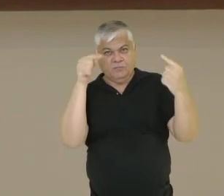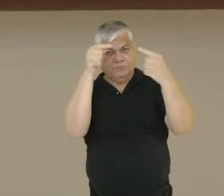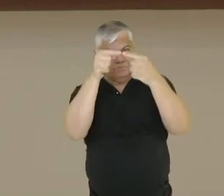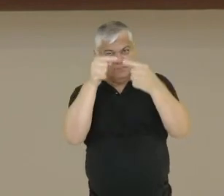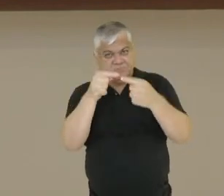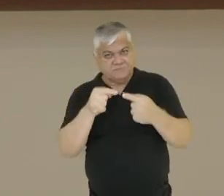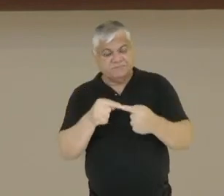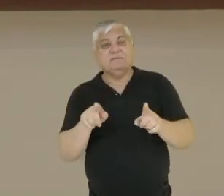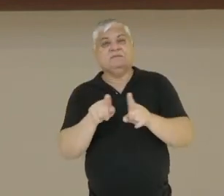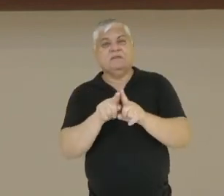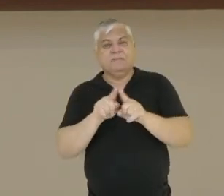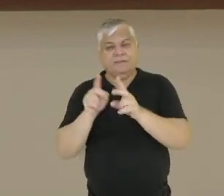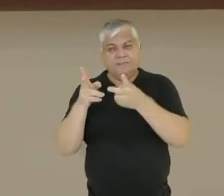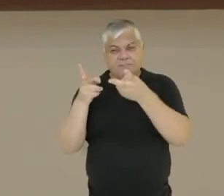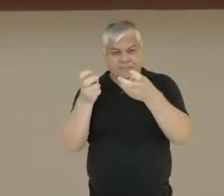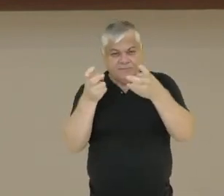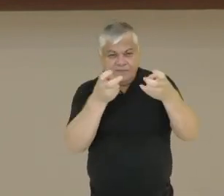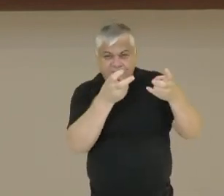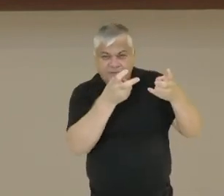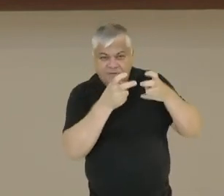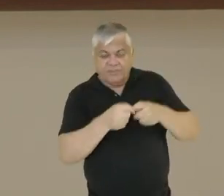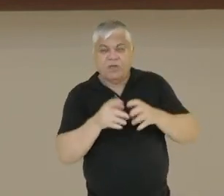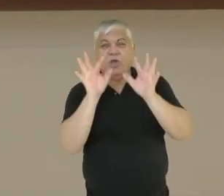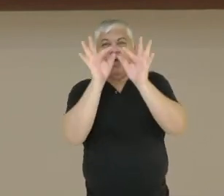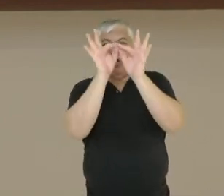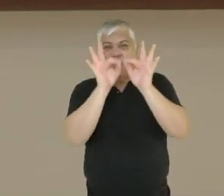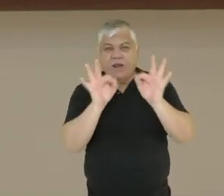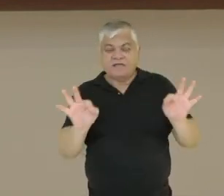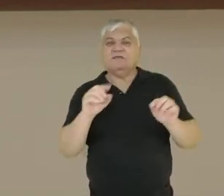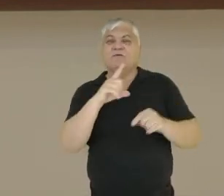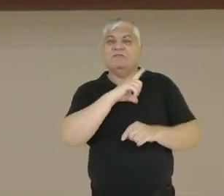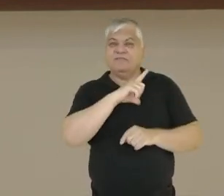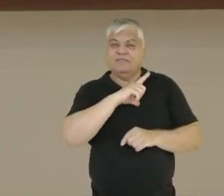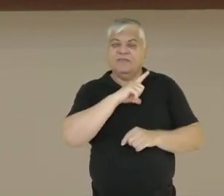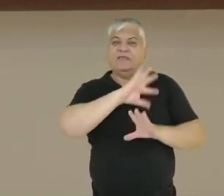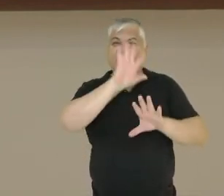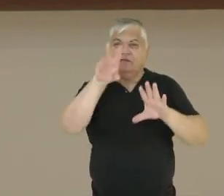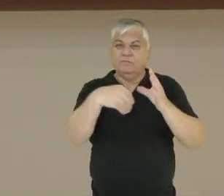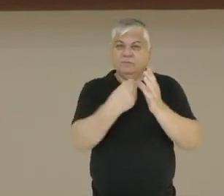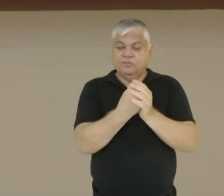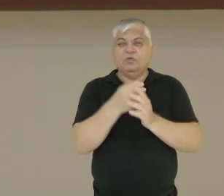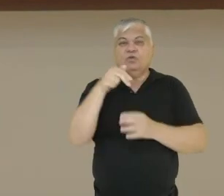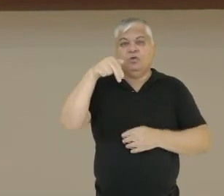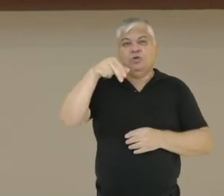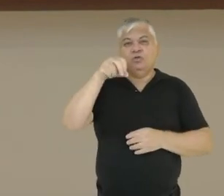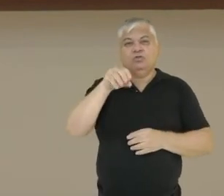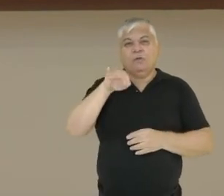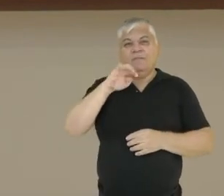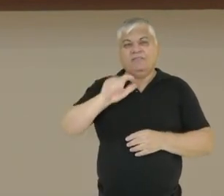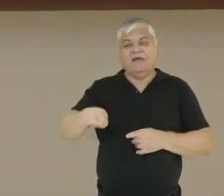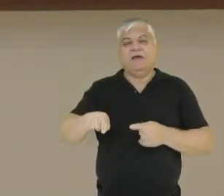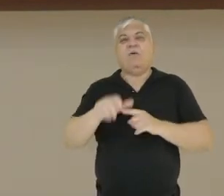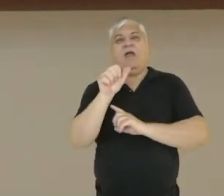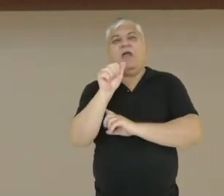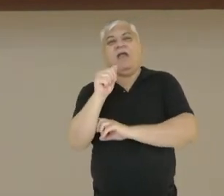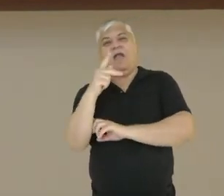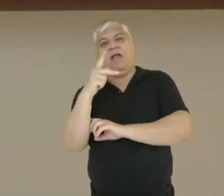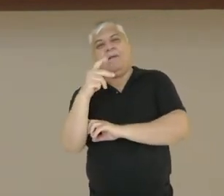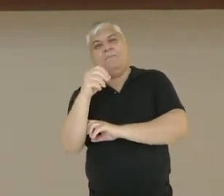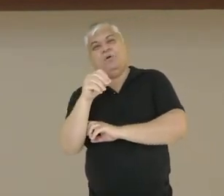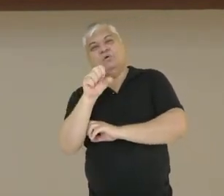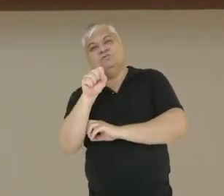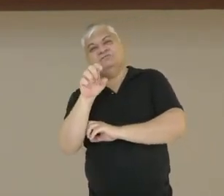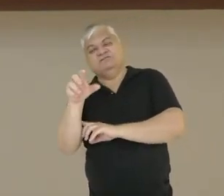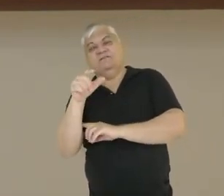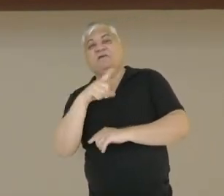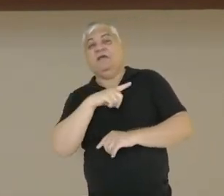orações e reconhecemos as orações subordinadas completivas nominais e as apositivas. Então, a completiva